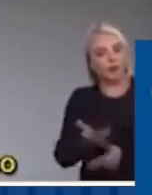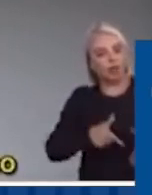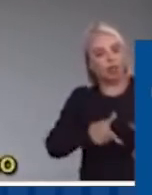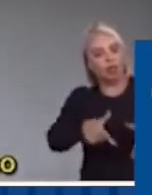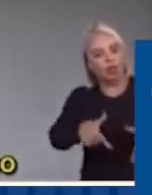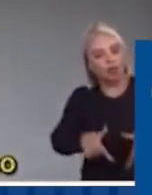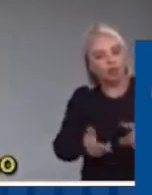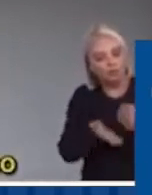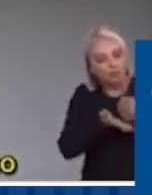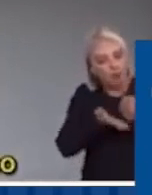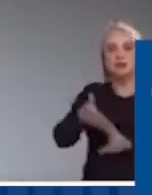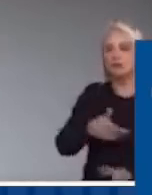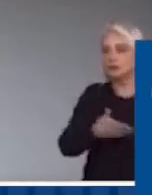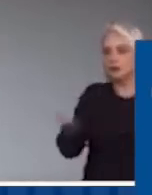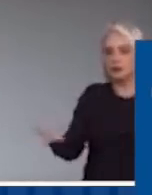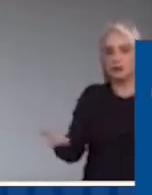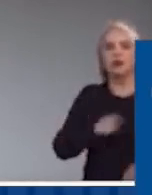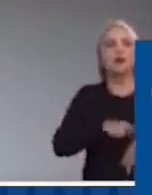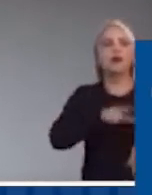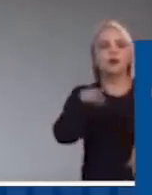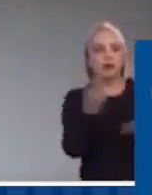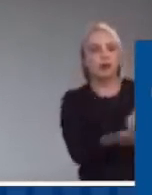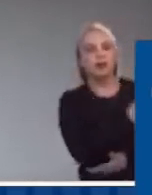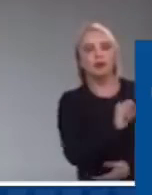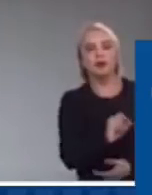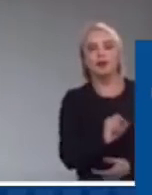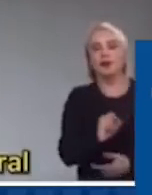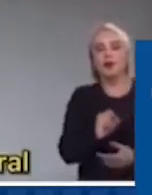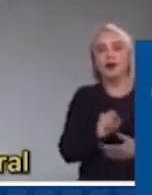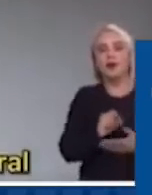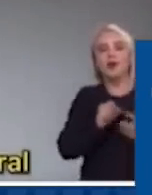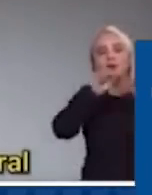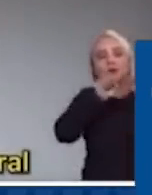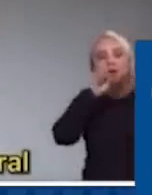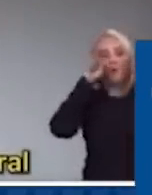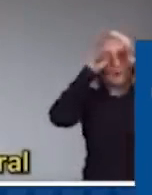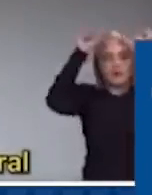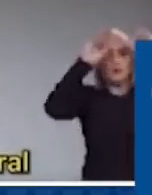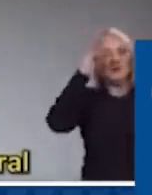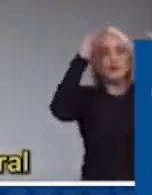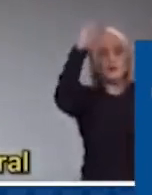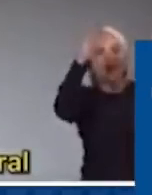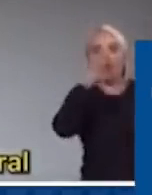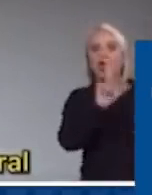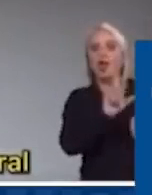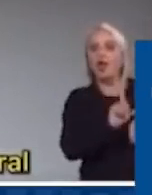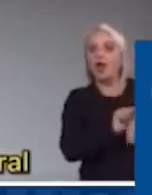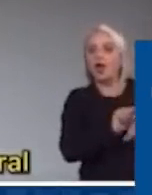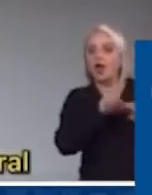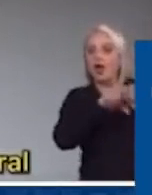baixo, recurso. Agora, quando vem de cima, artigo 49,